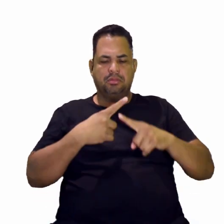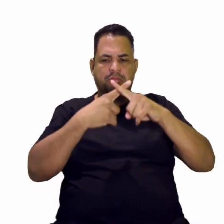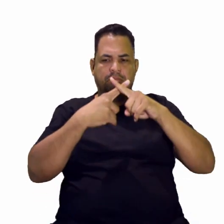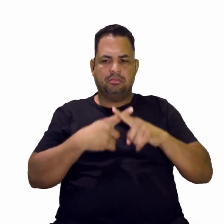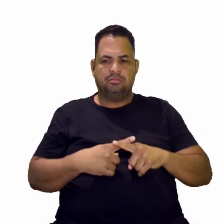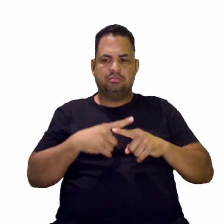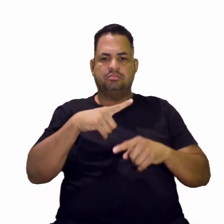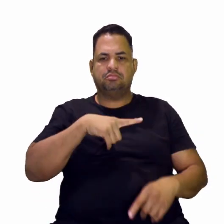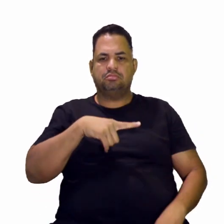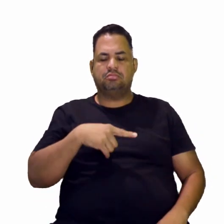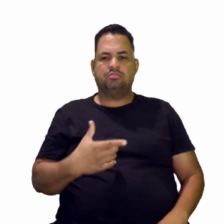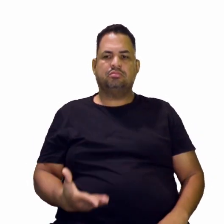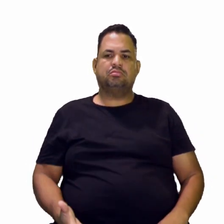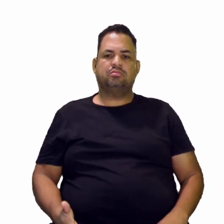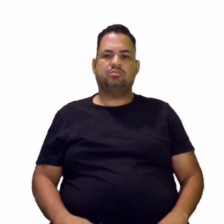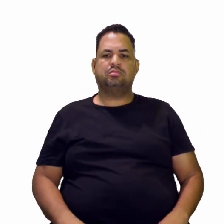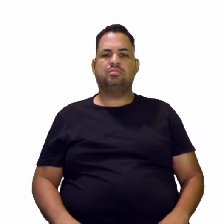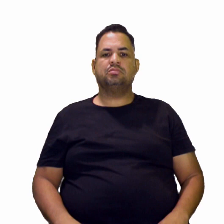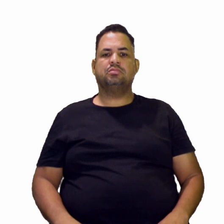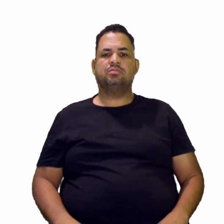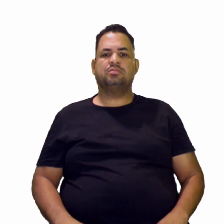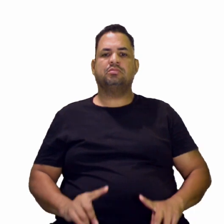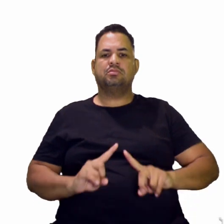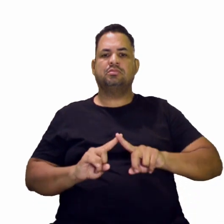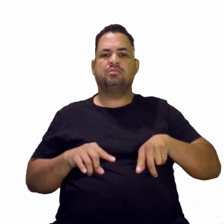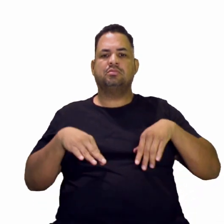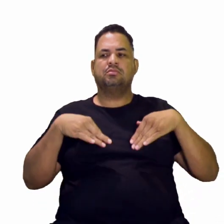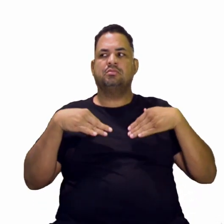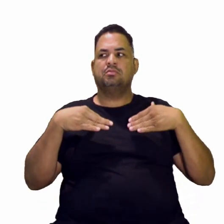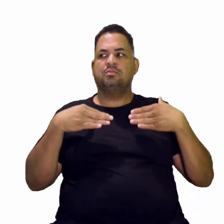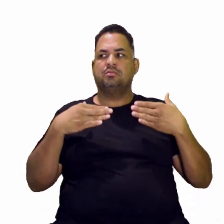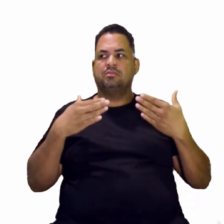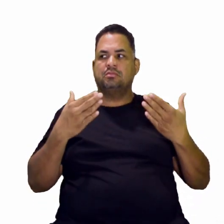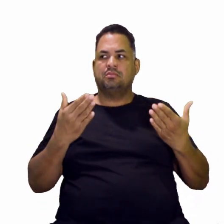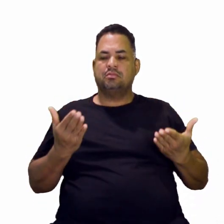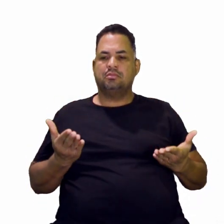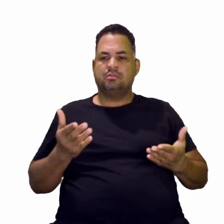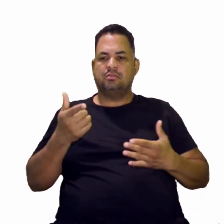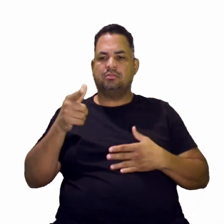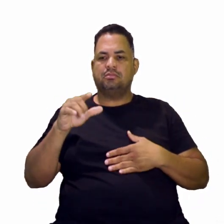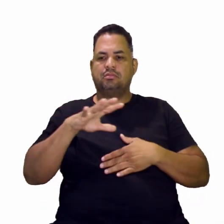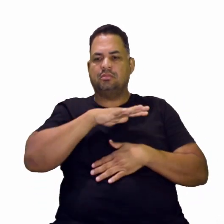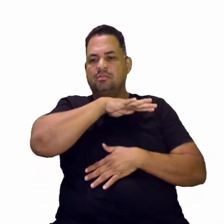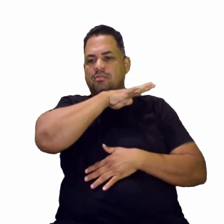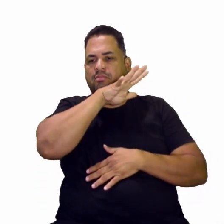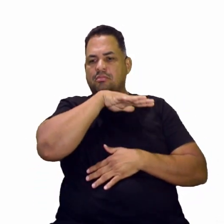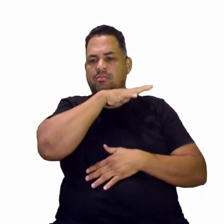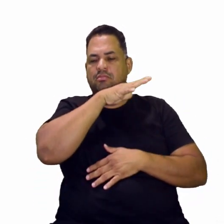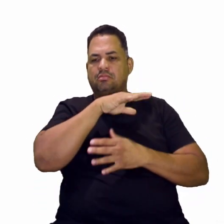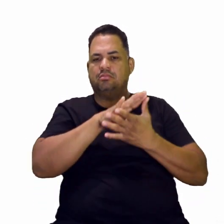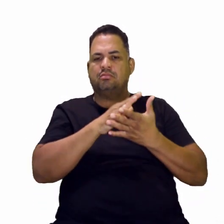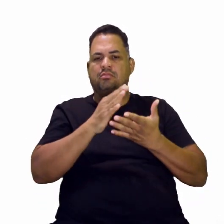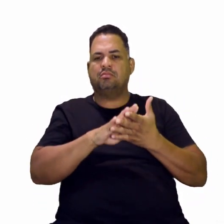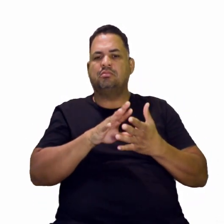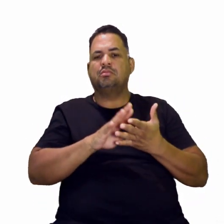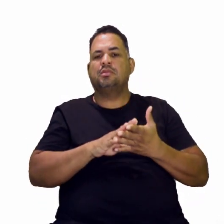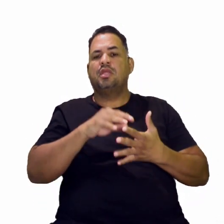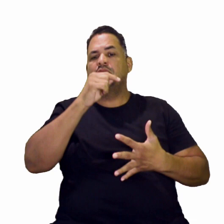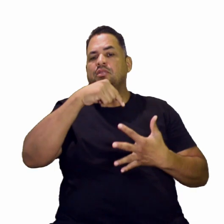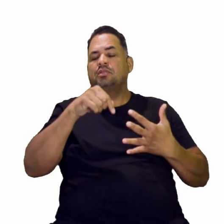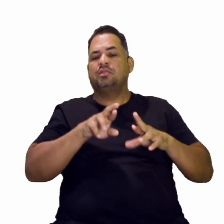tem a comida dela, eu tenho a minha, entendeu? Mas quando outros animais de espécies